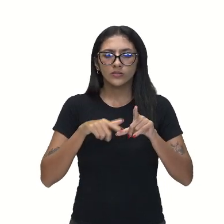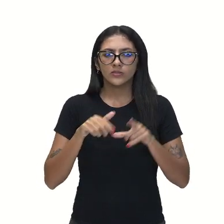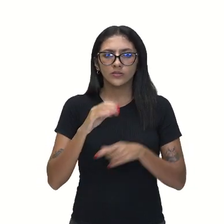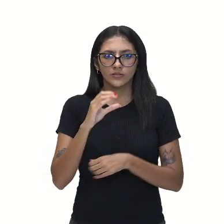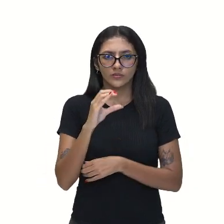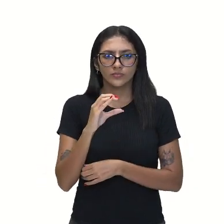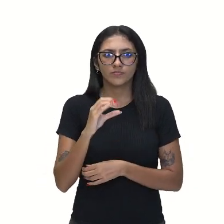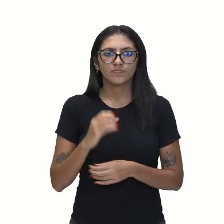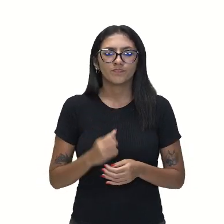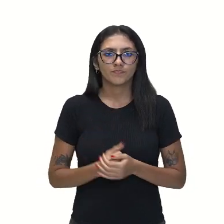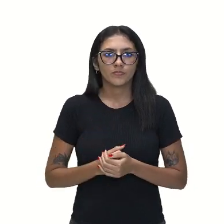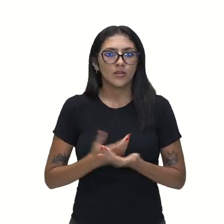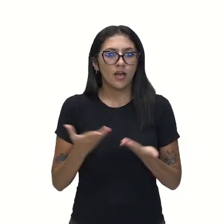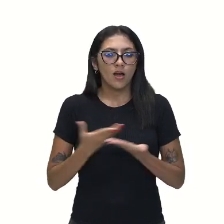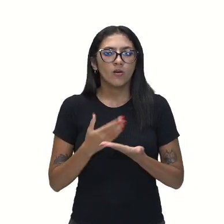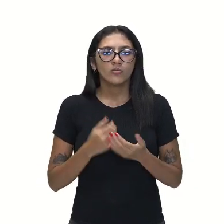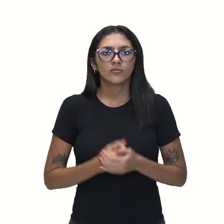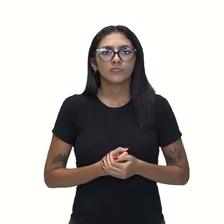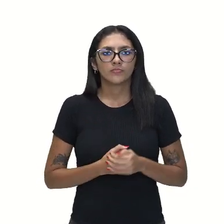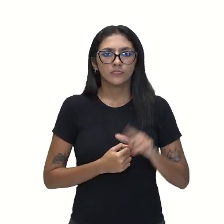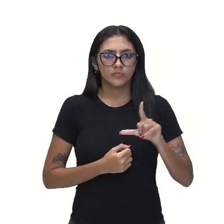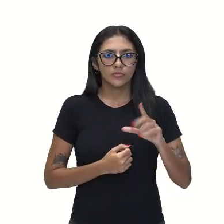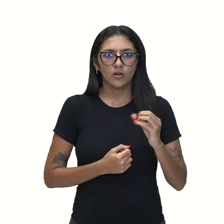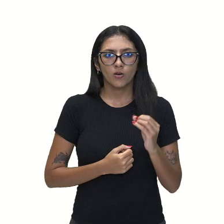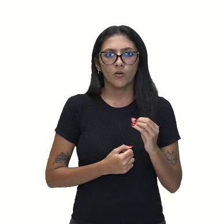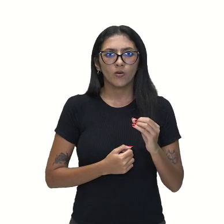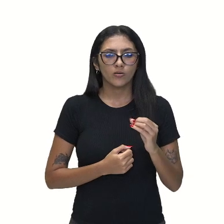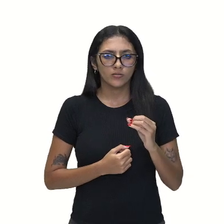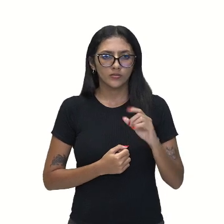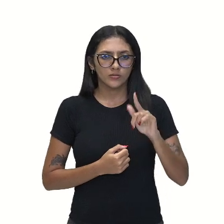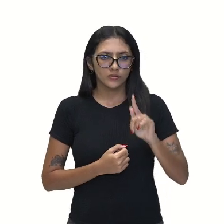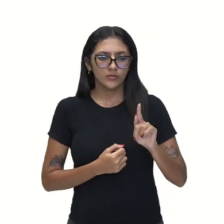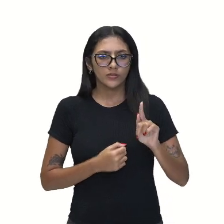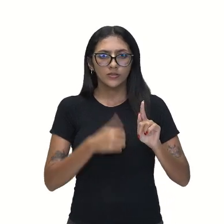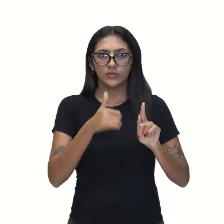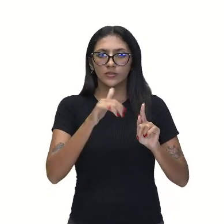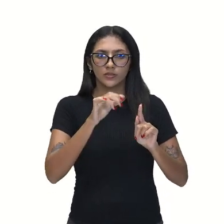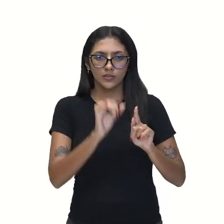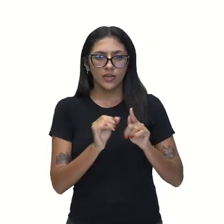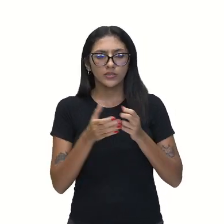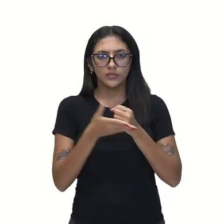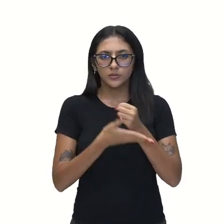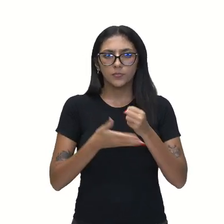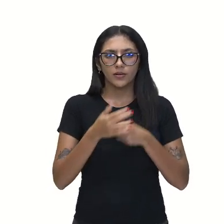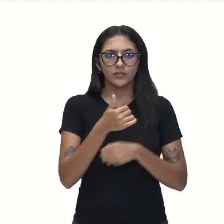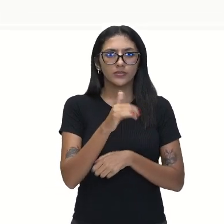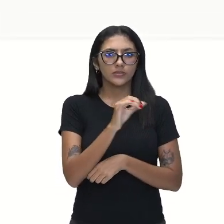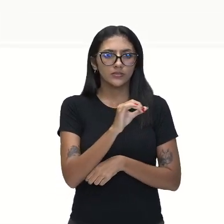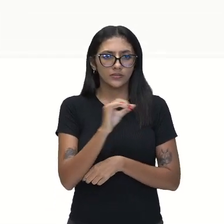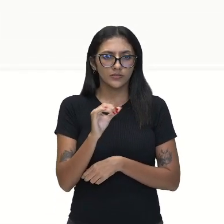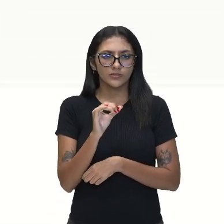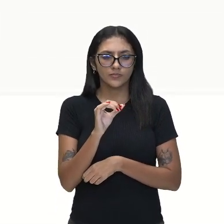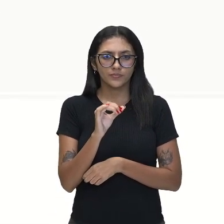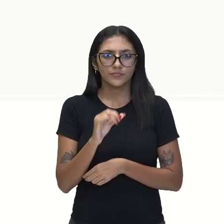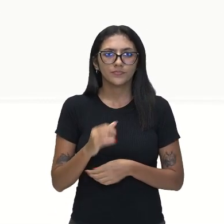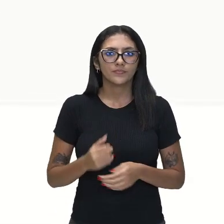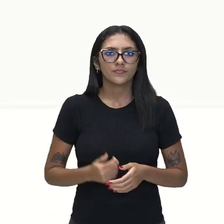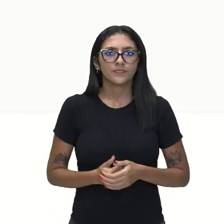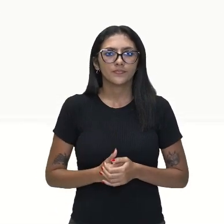tenho logaritmo de raiz cúbica de 10 na base 100. Logaritmo de raiz